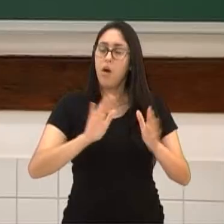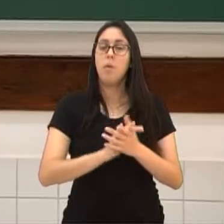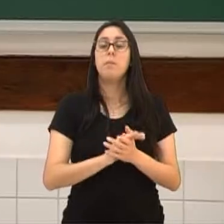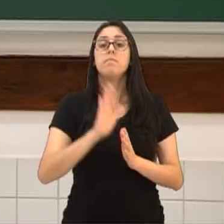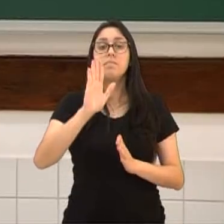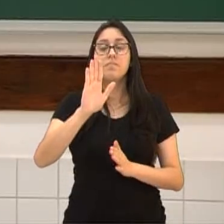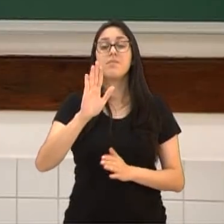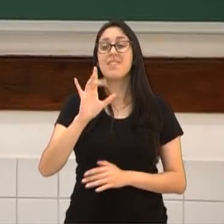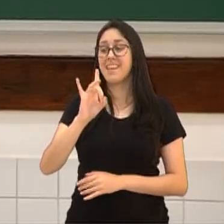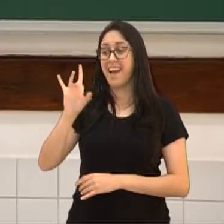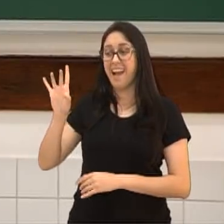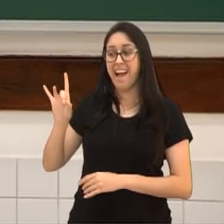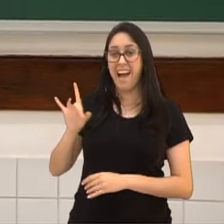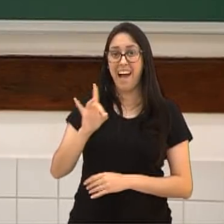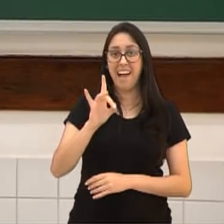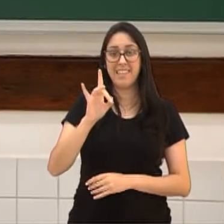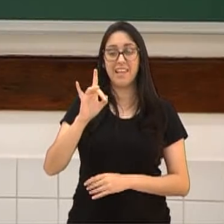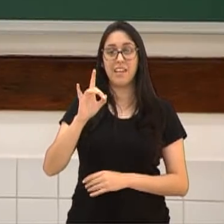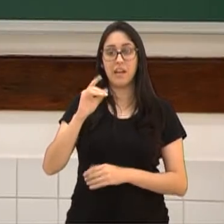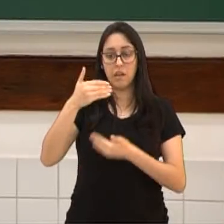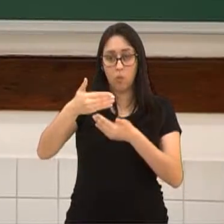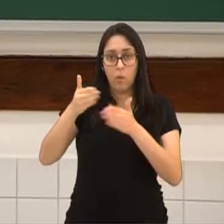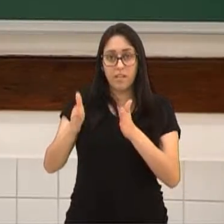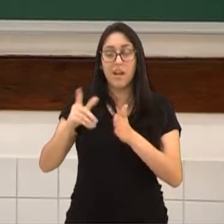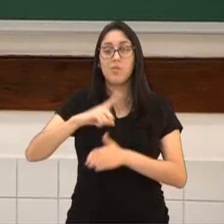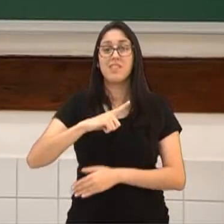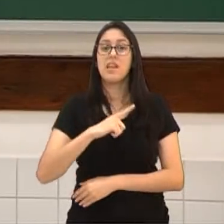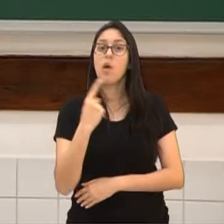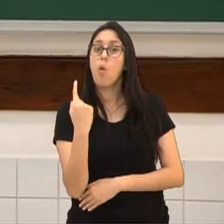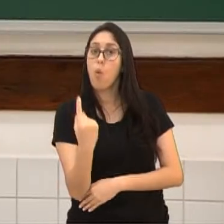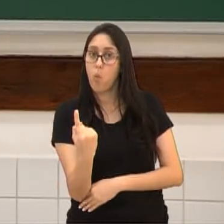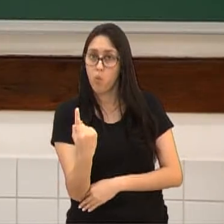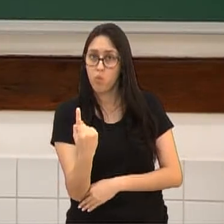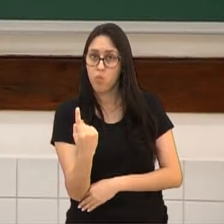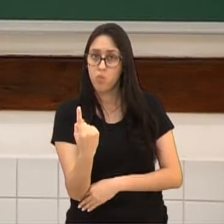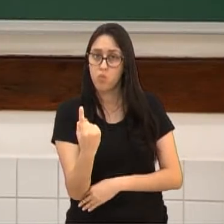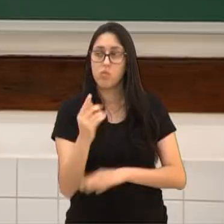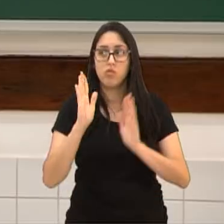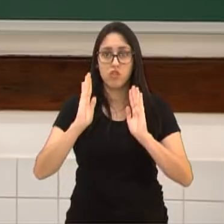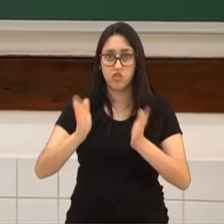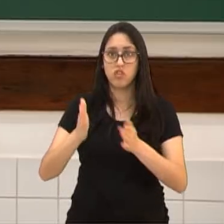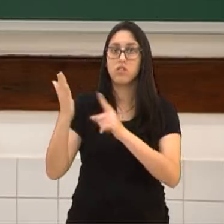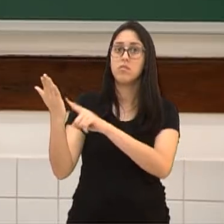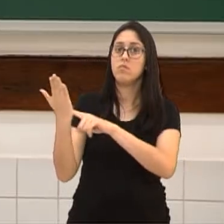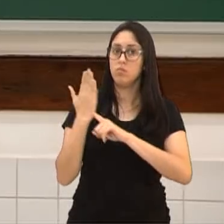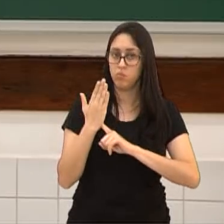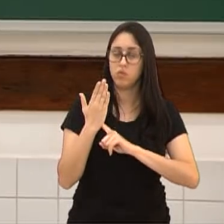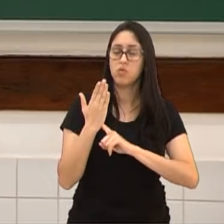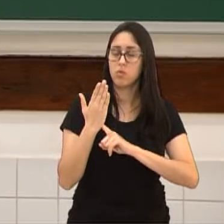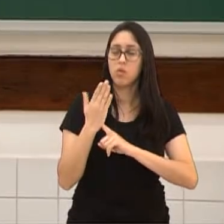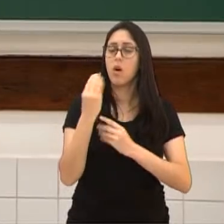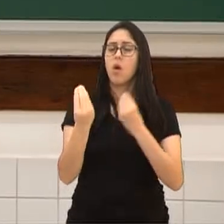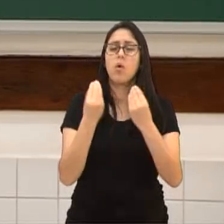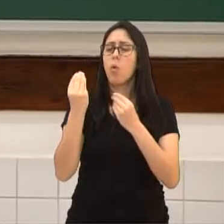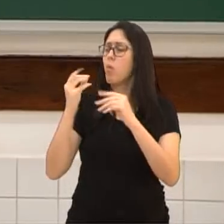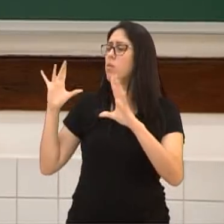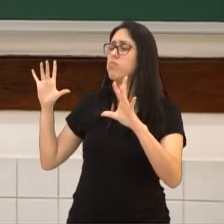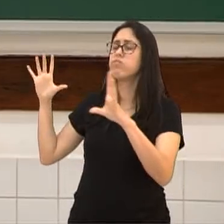1. Ele já nos deu o volume de cada cubinho. Então, para eu saber o volume daquela estrutura